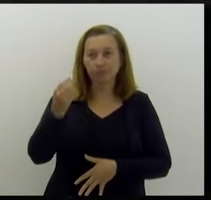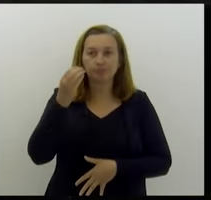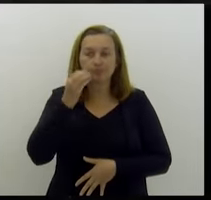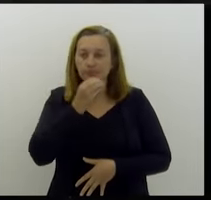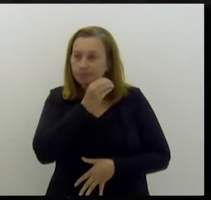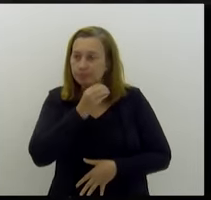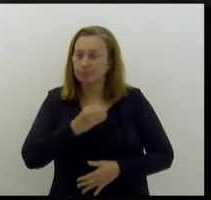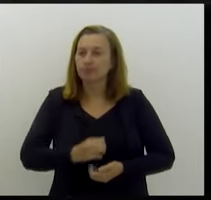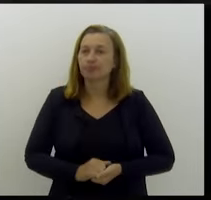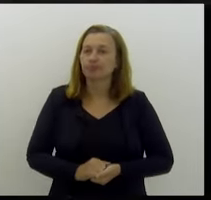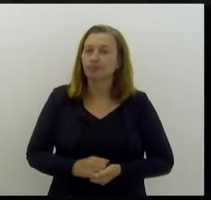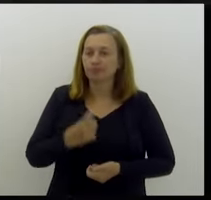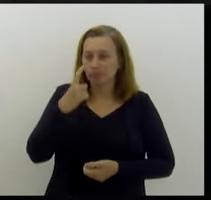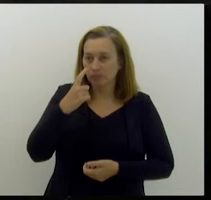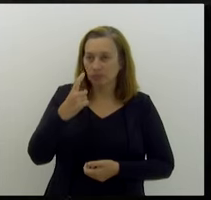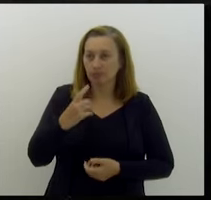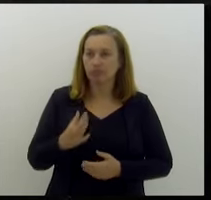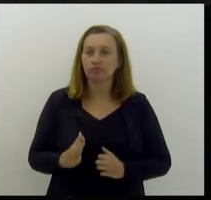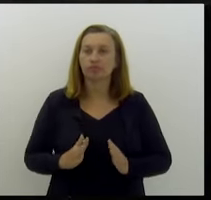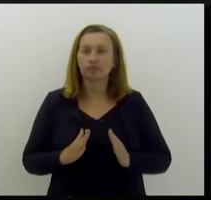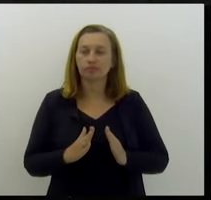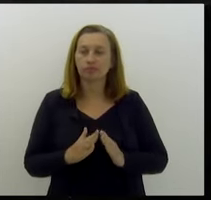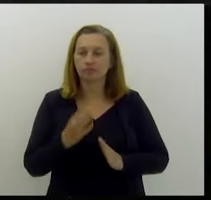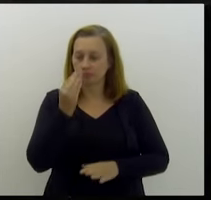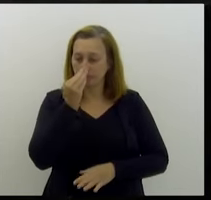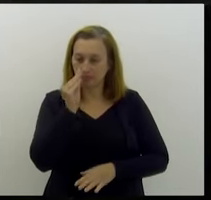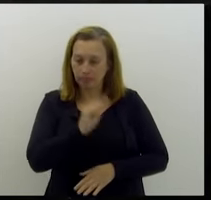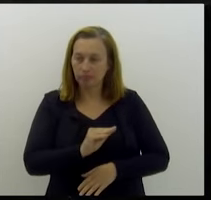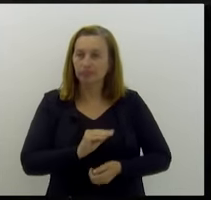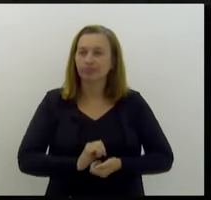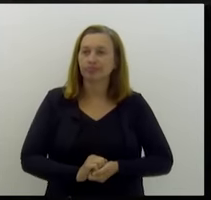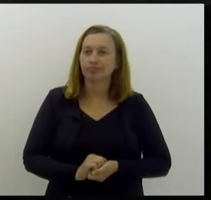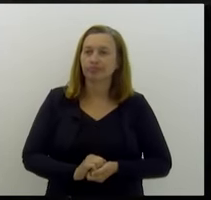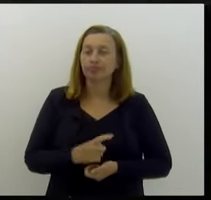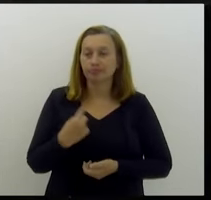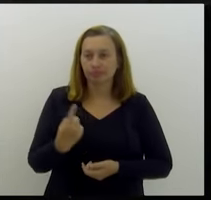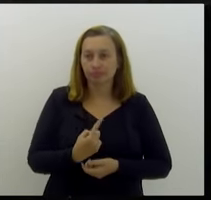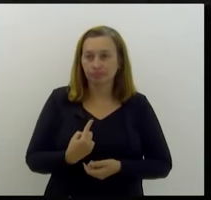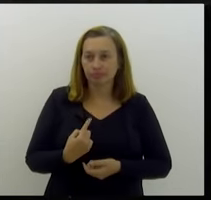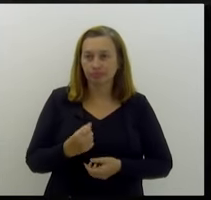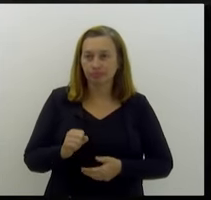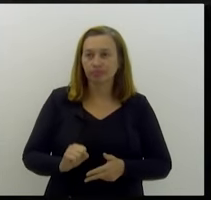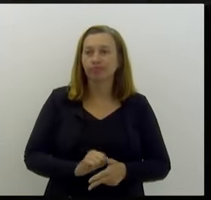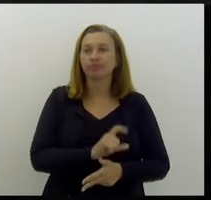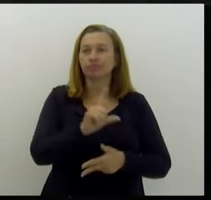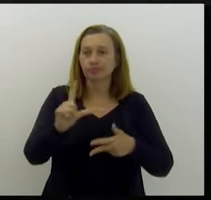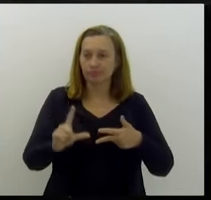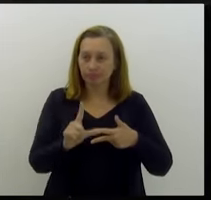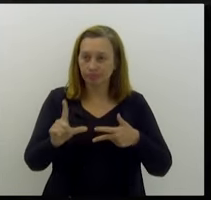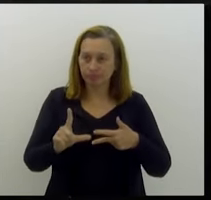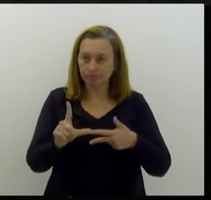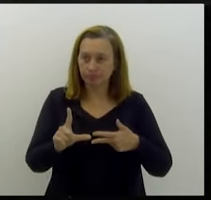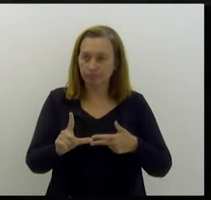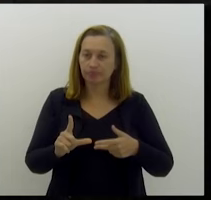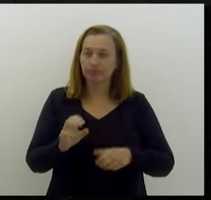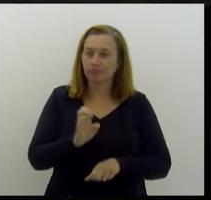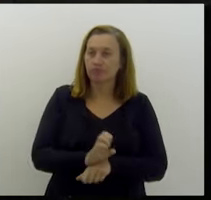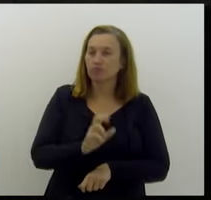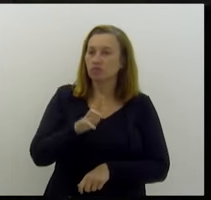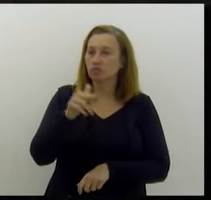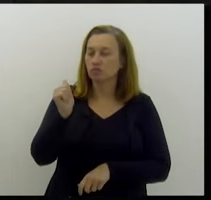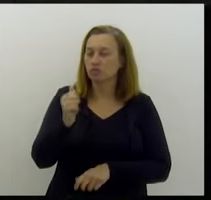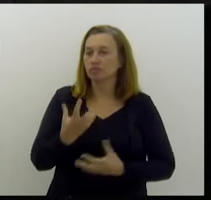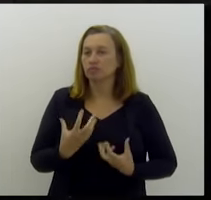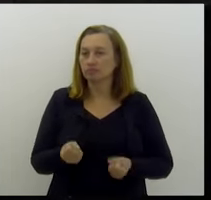Castro olha para casa com desdém com rebaixamento E nós como um poder constitutivo desse estado jamais poderemos